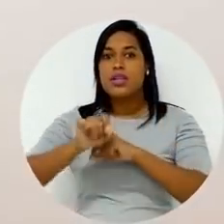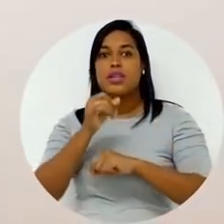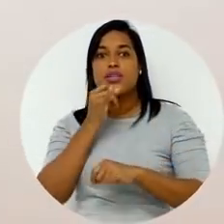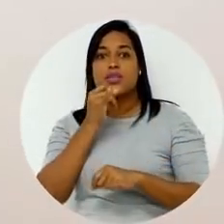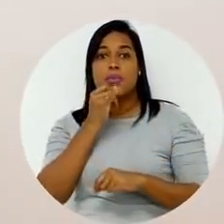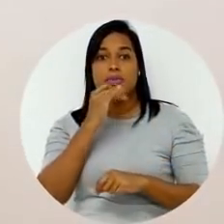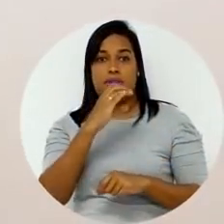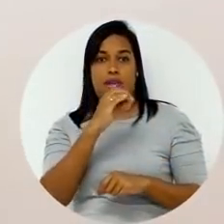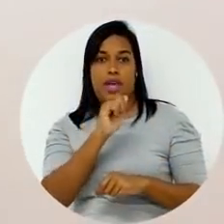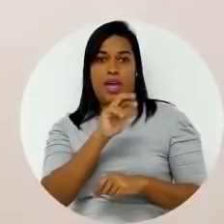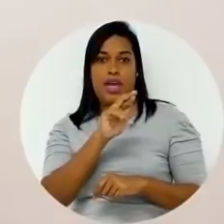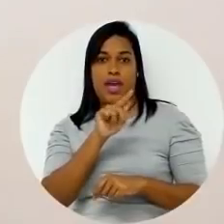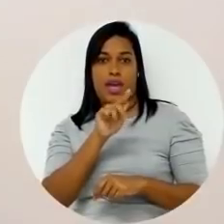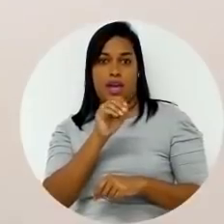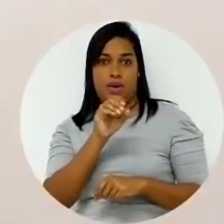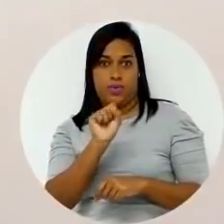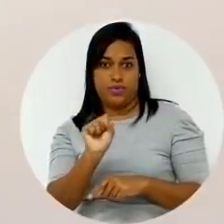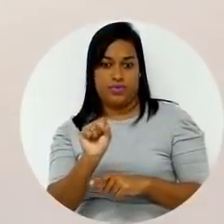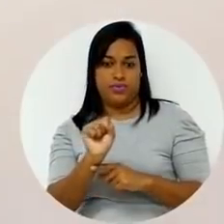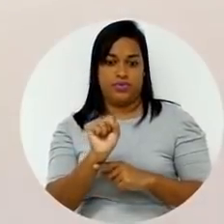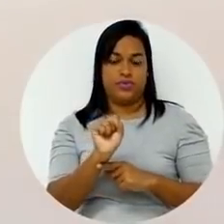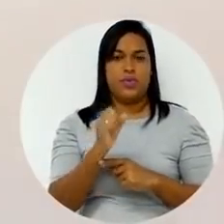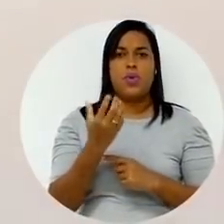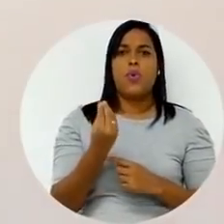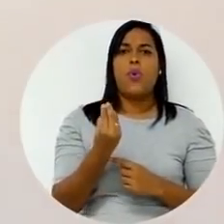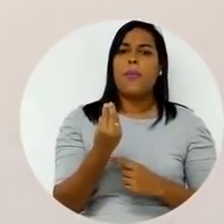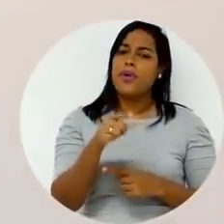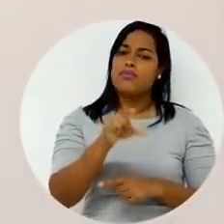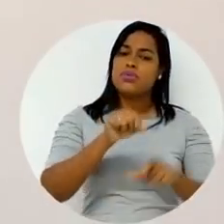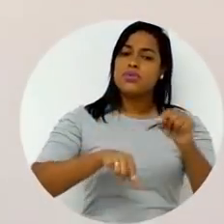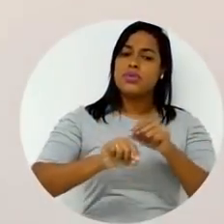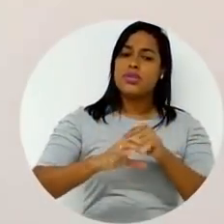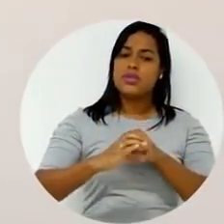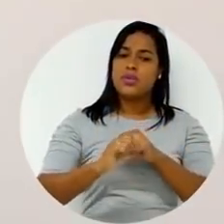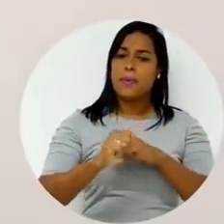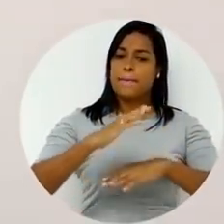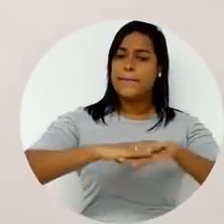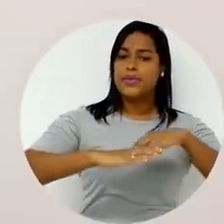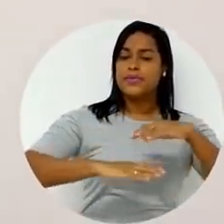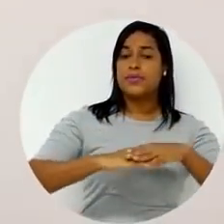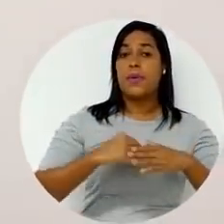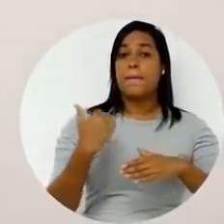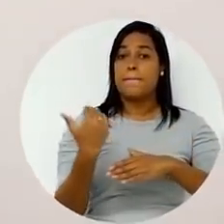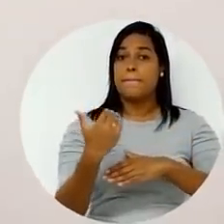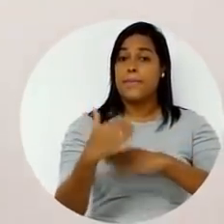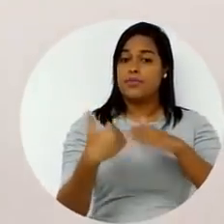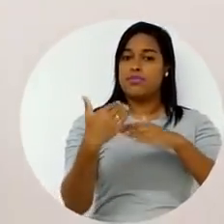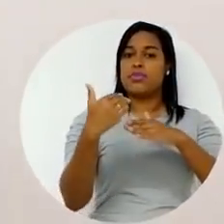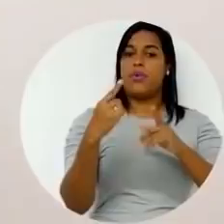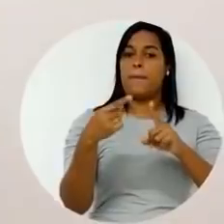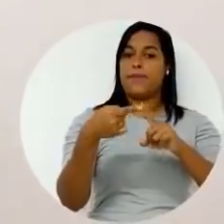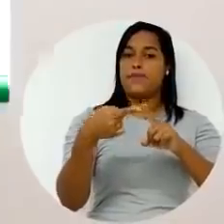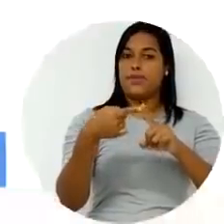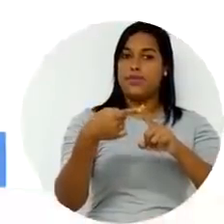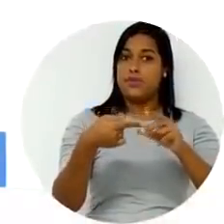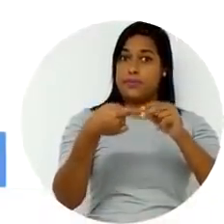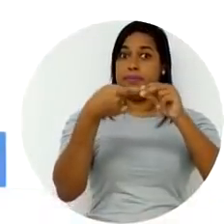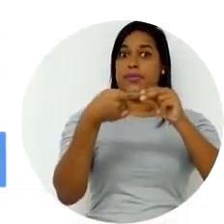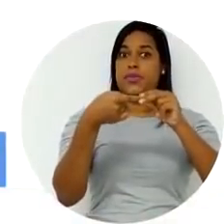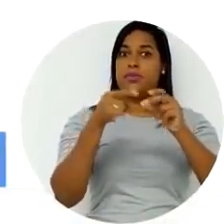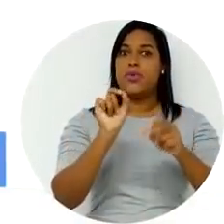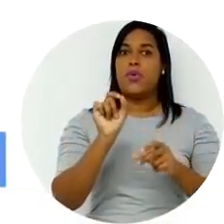em cargos? A seleção baseada em cargos nada mais é do que um processo que tem como objetivo